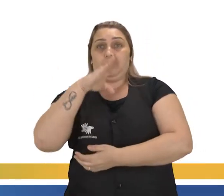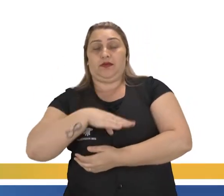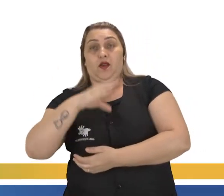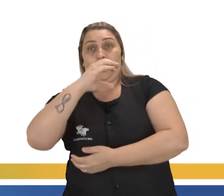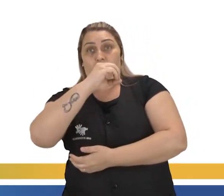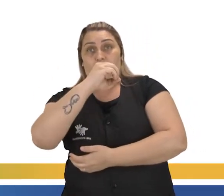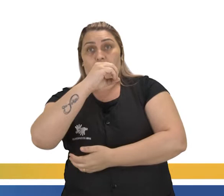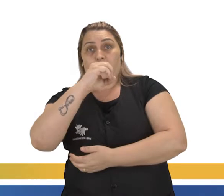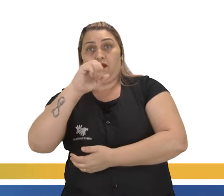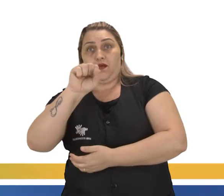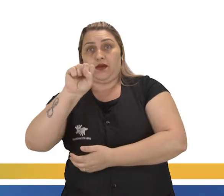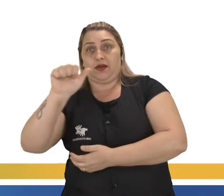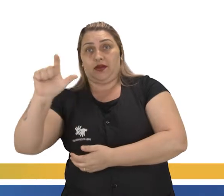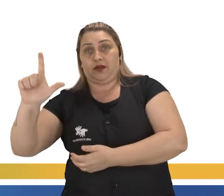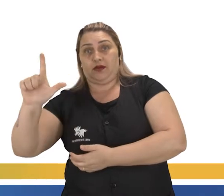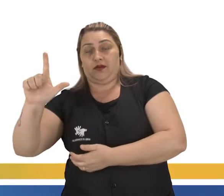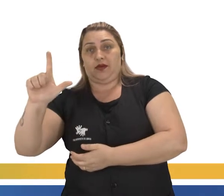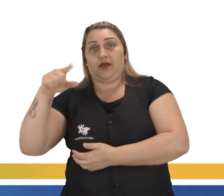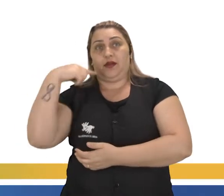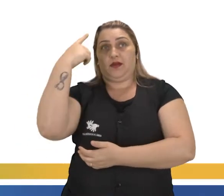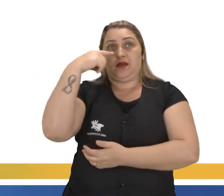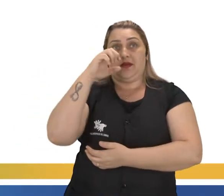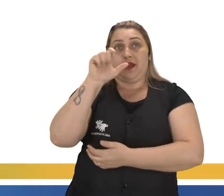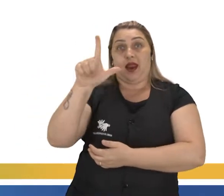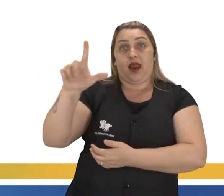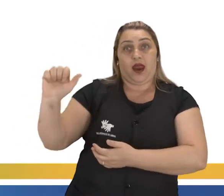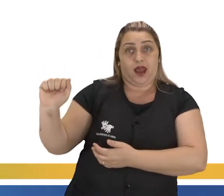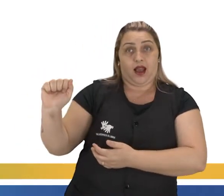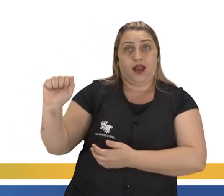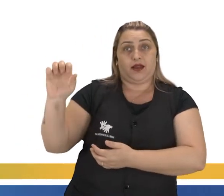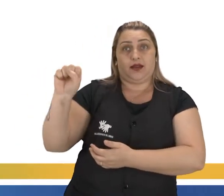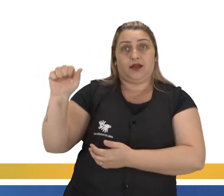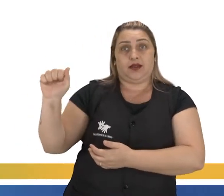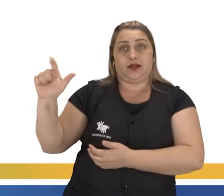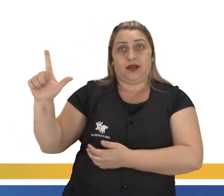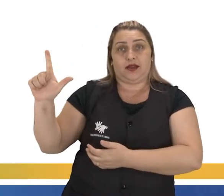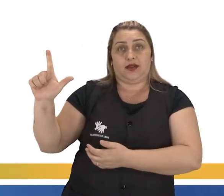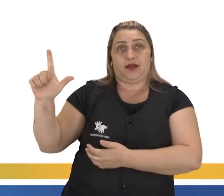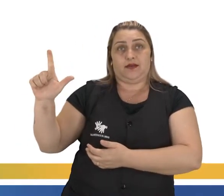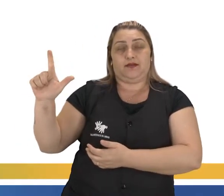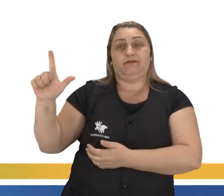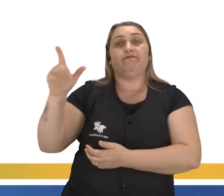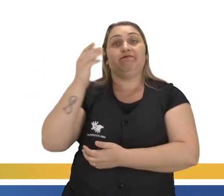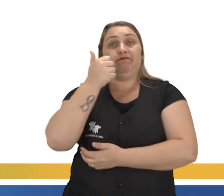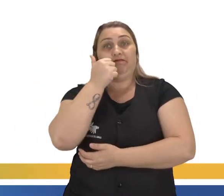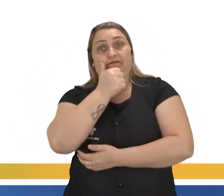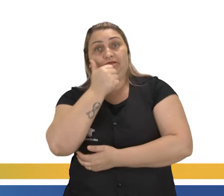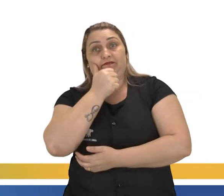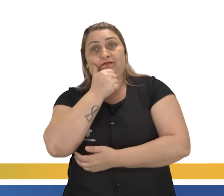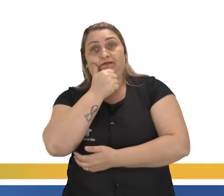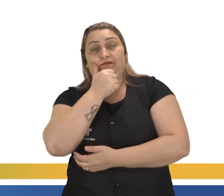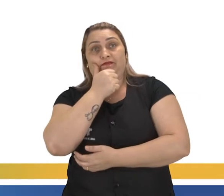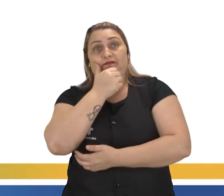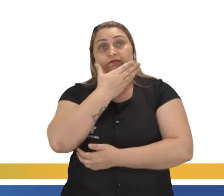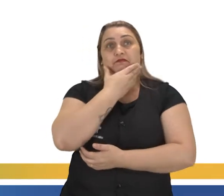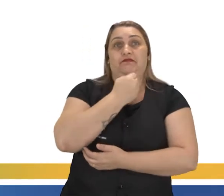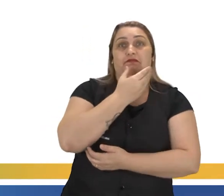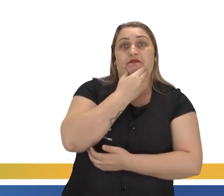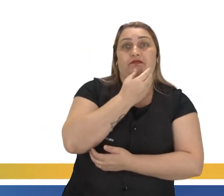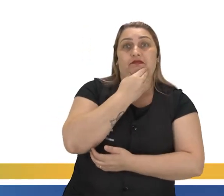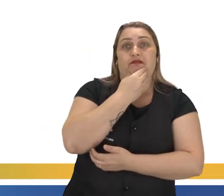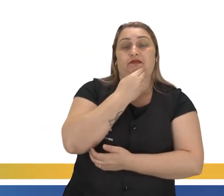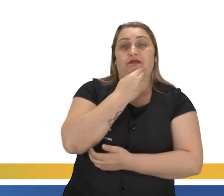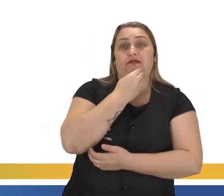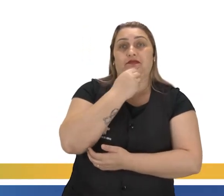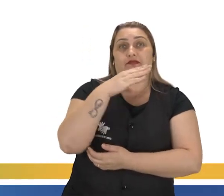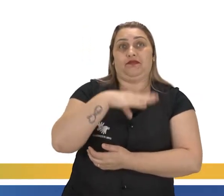português eu digo o sal. Em espanhol eu digo la sal, feminino. Em português eu digo